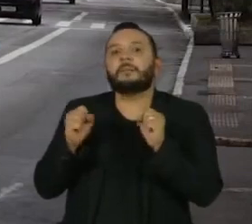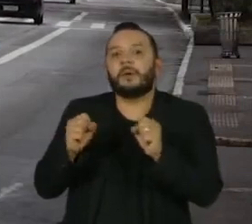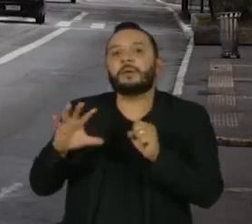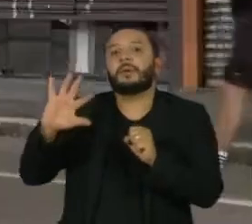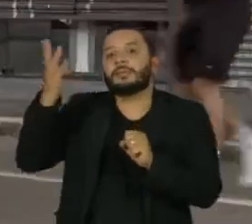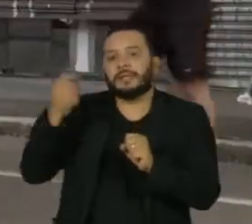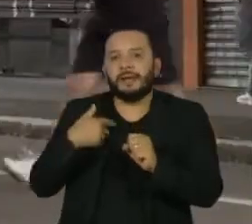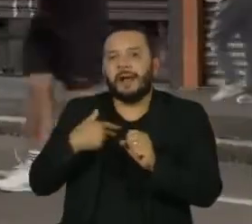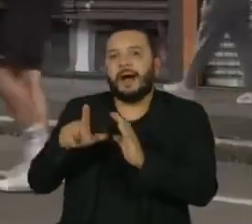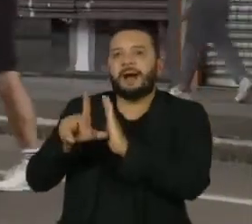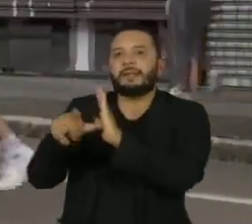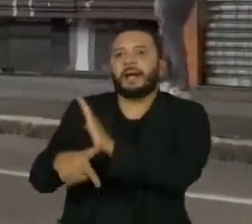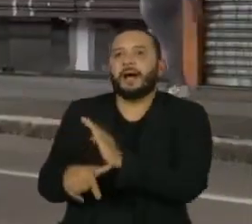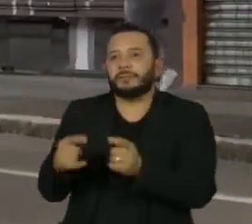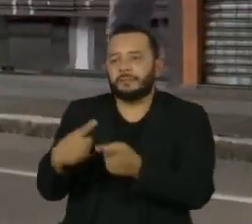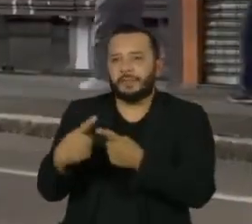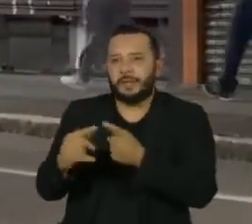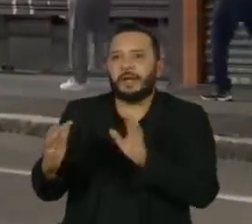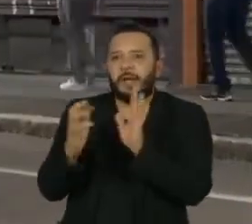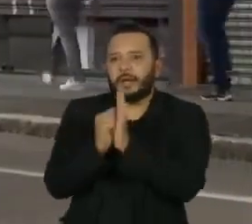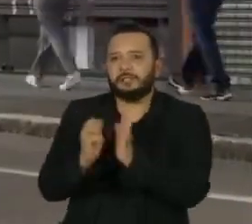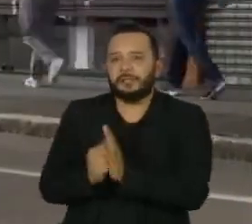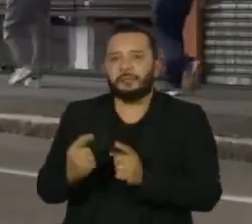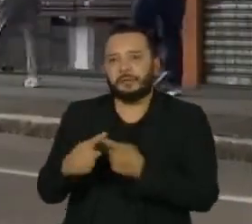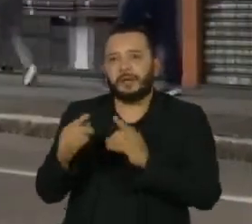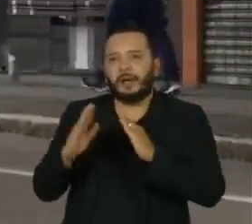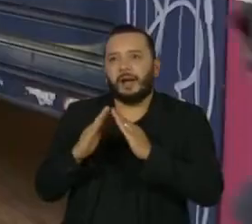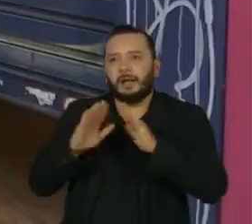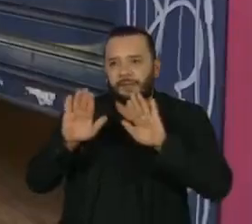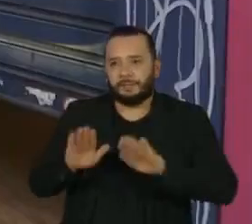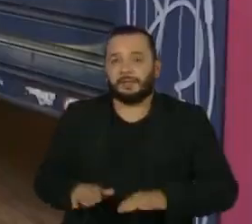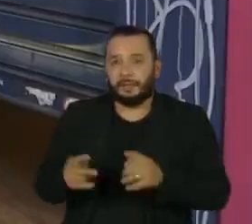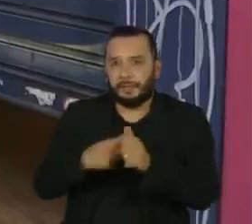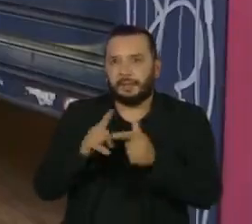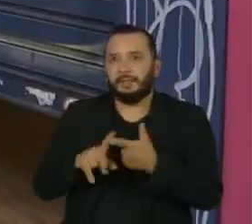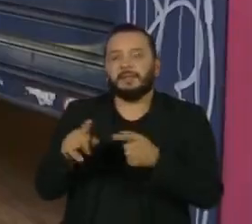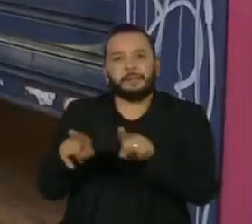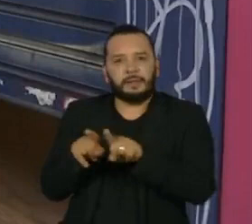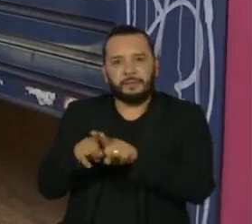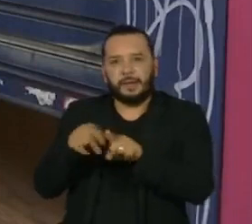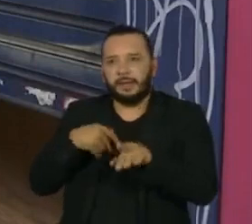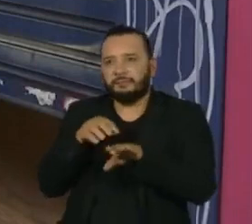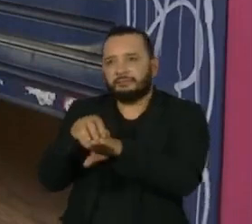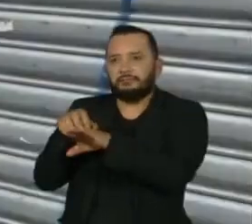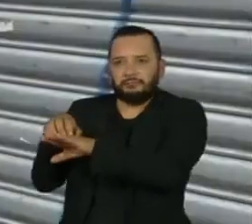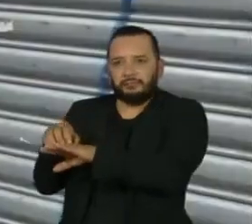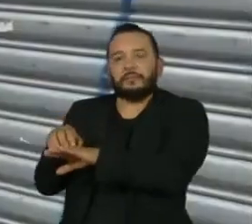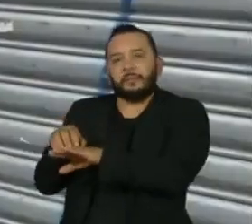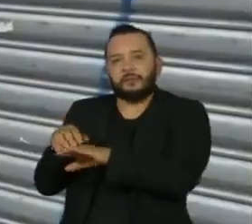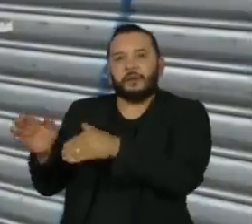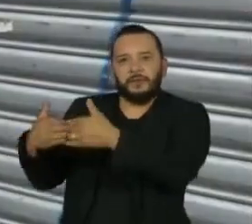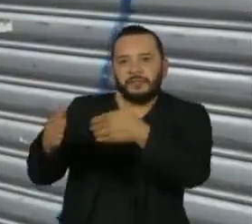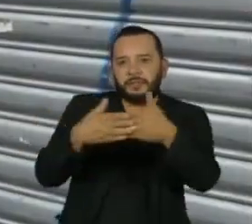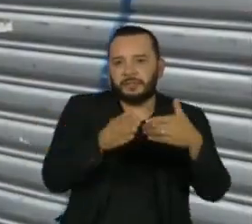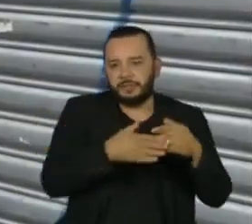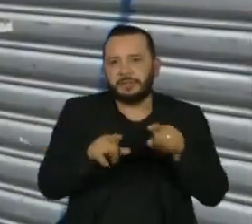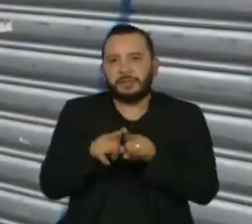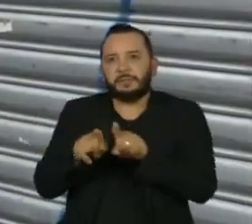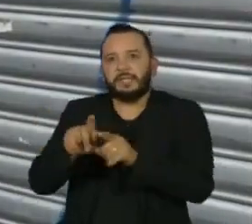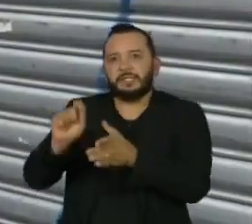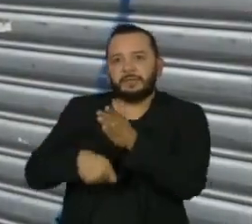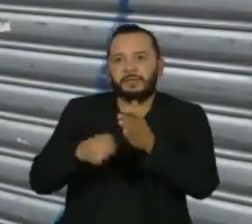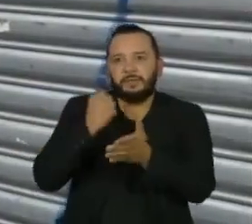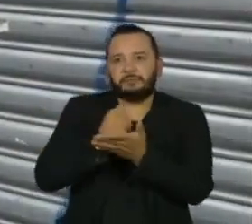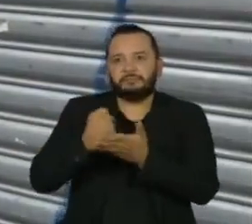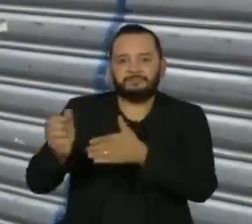nos registros por causa do isolamento social, das restrições da mobilidade e do fechamento dos cartórios. O IBGE também aponta a